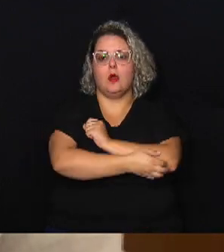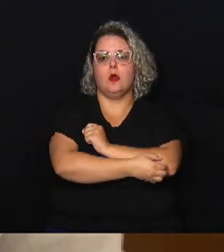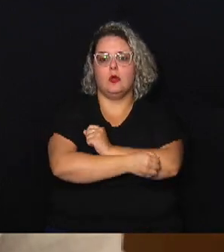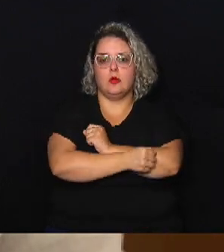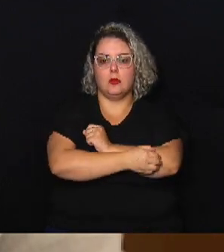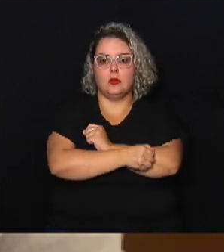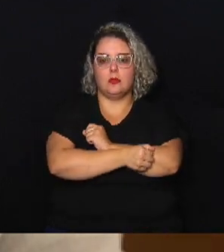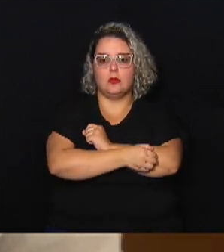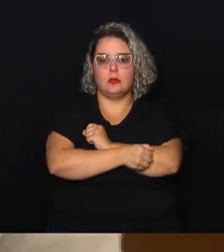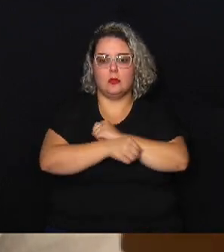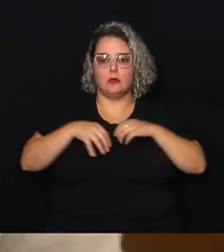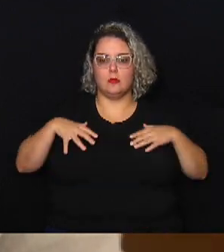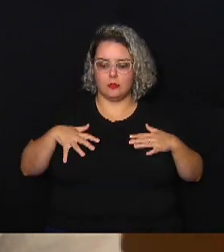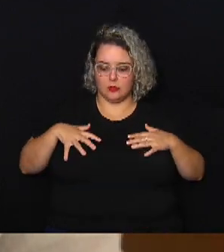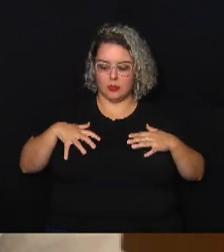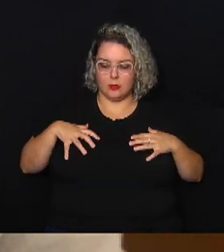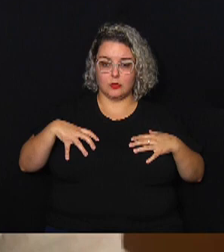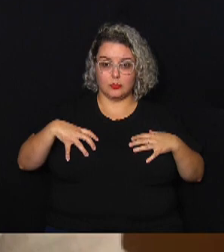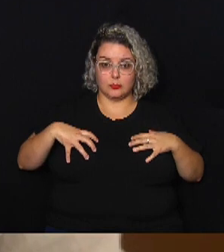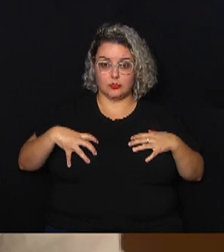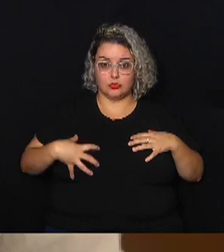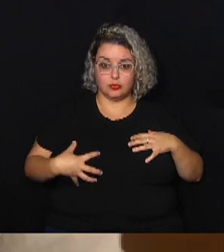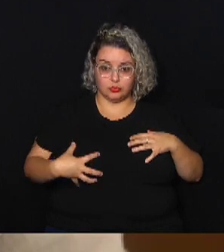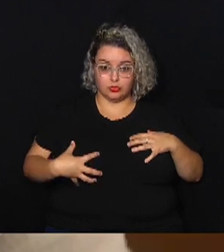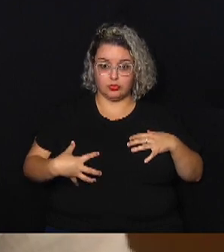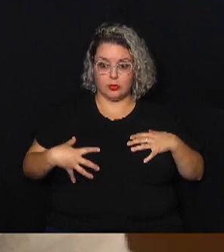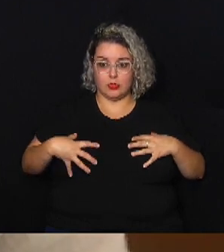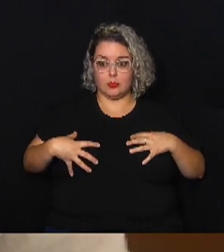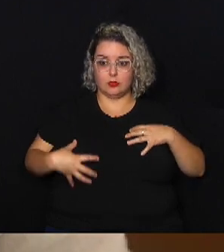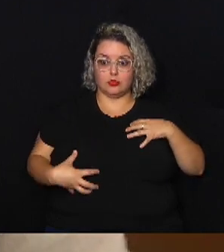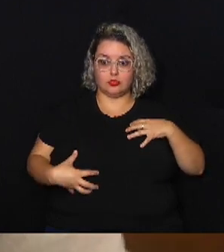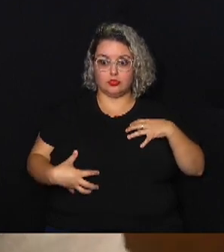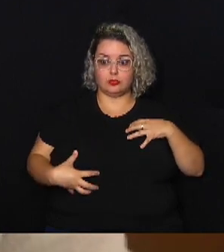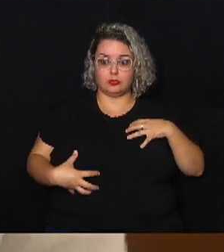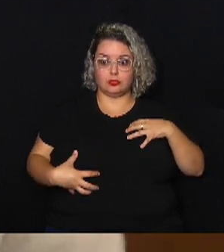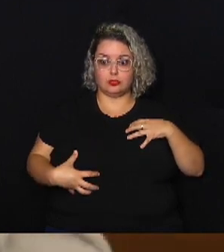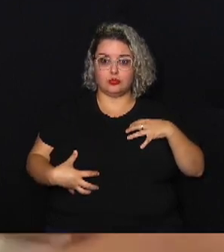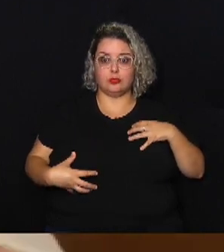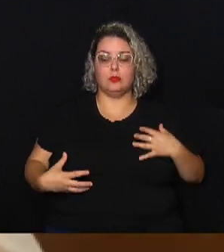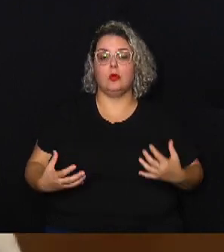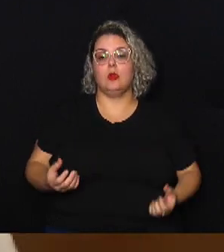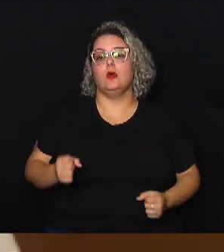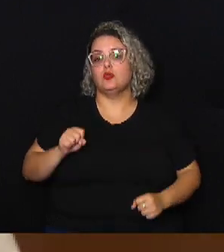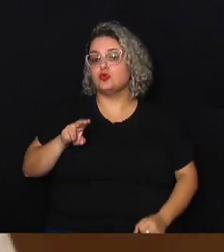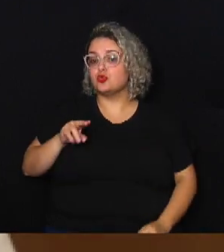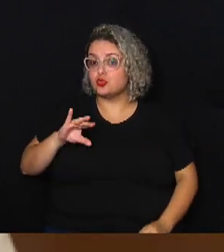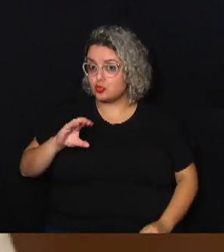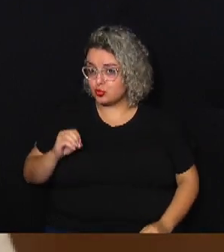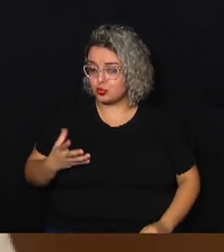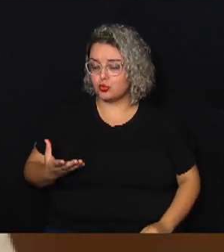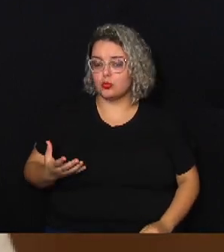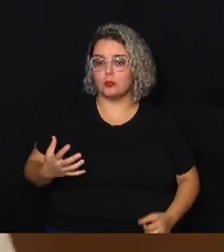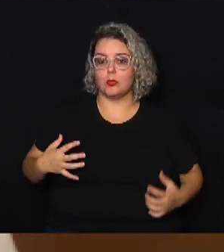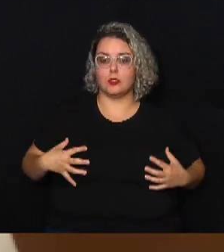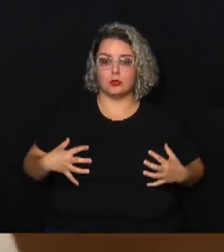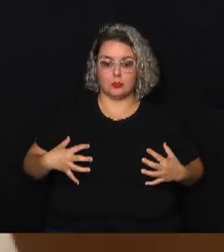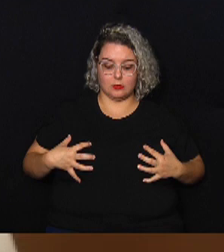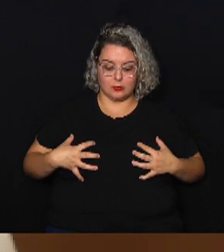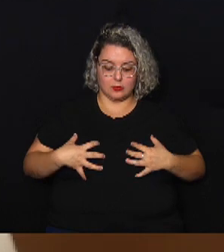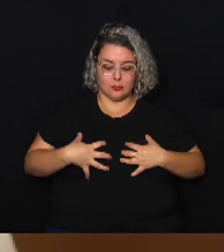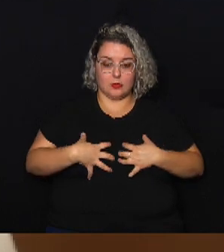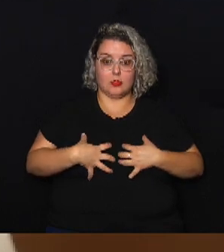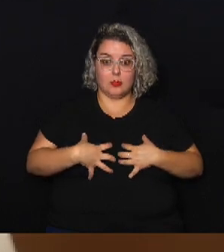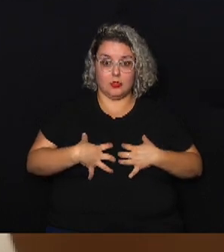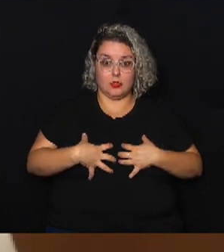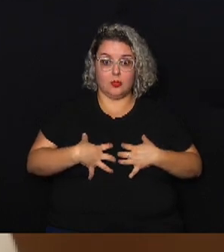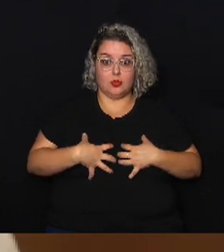escorregar e descer o sulco, então ele fica com posicionamento do sulco. Ele pode juntar no meio, isso a gente chama